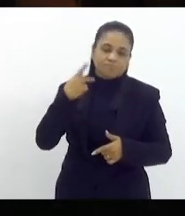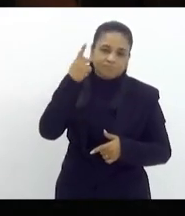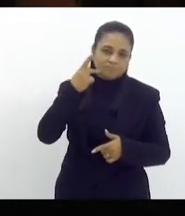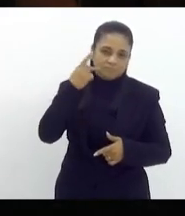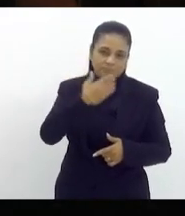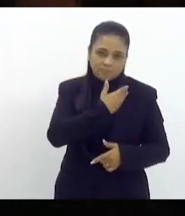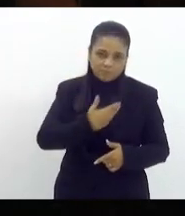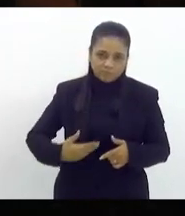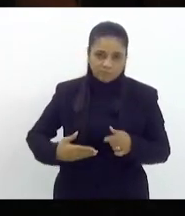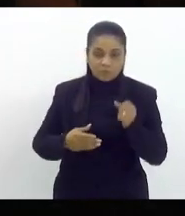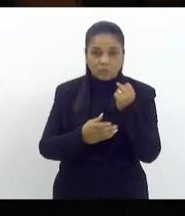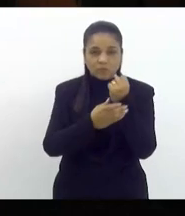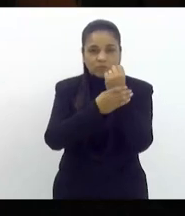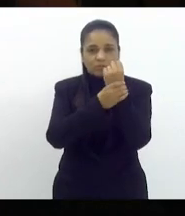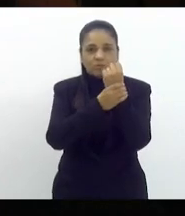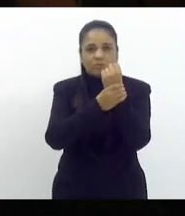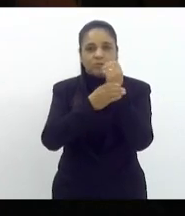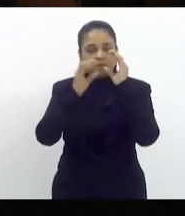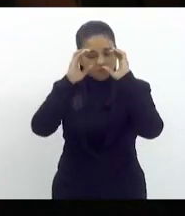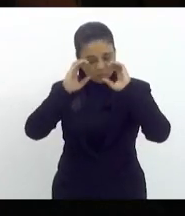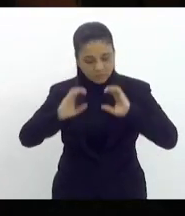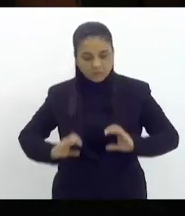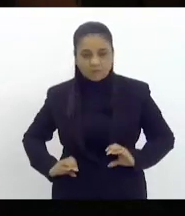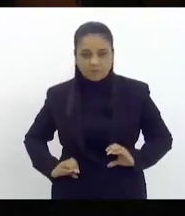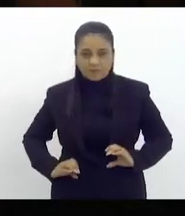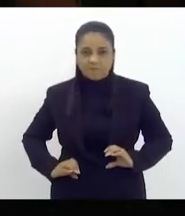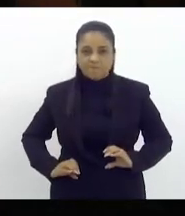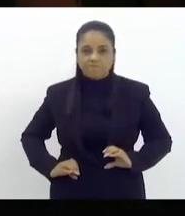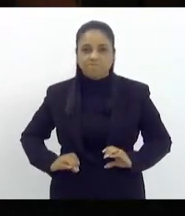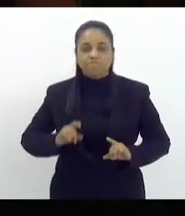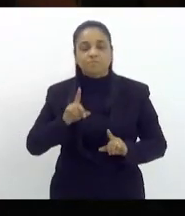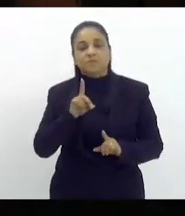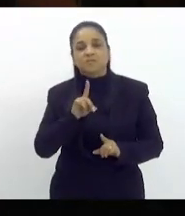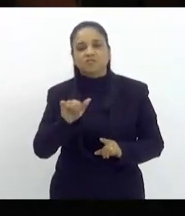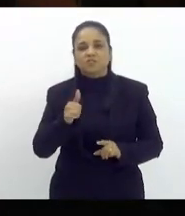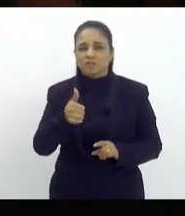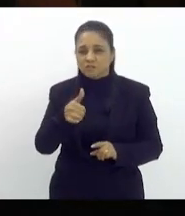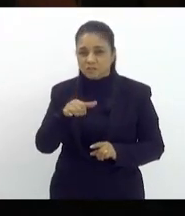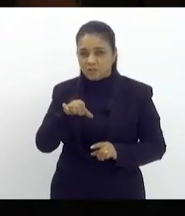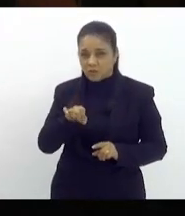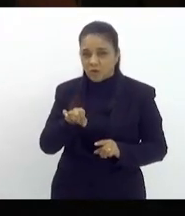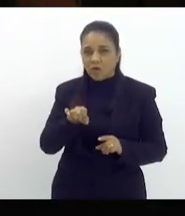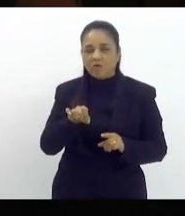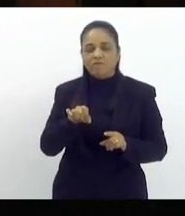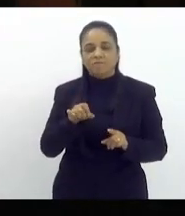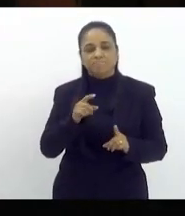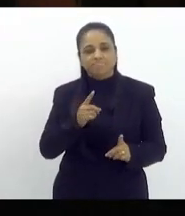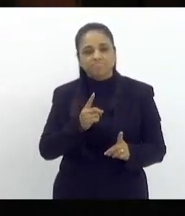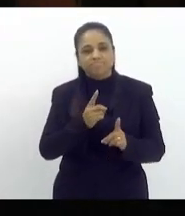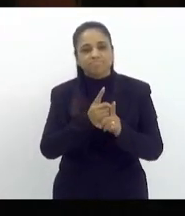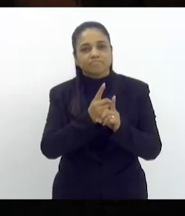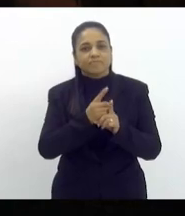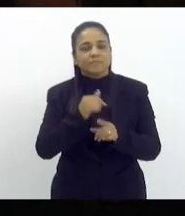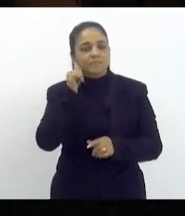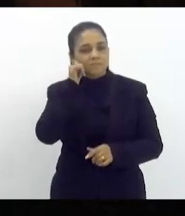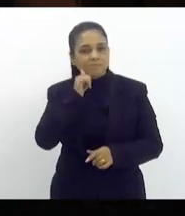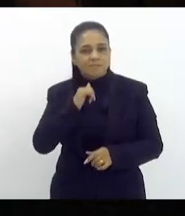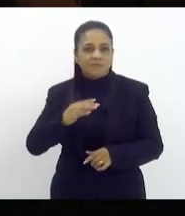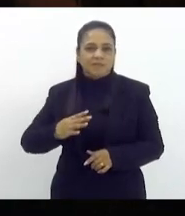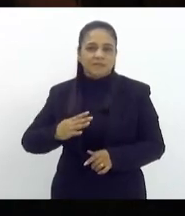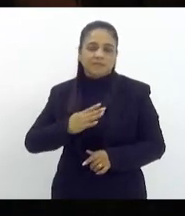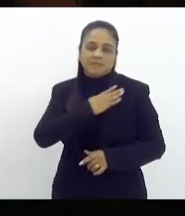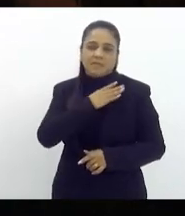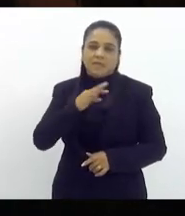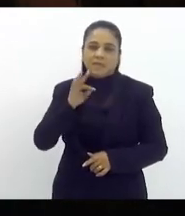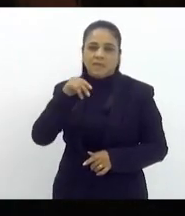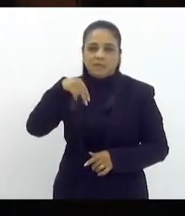segurança com cidadania e nesse dia também eu estive com o tenente coronel Cláudio